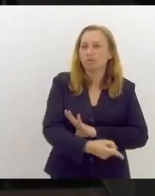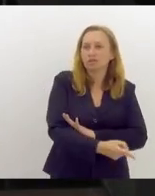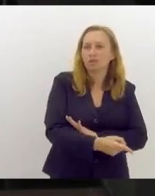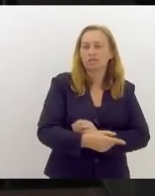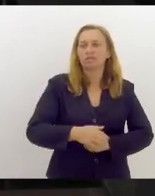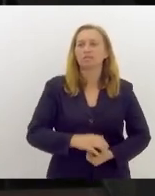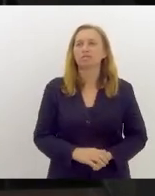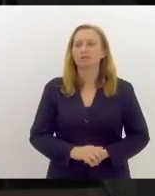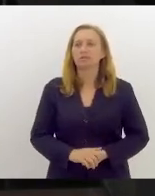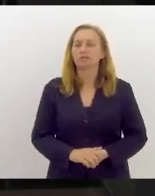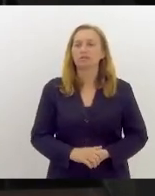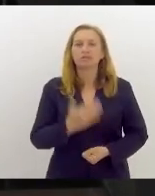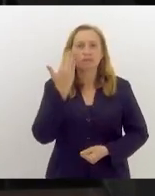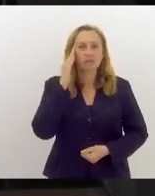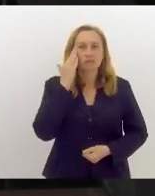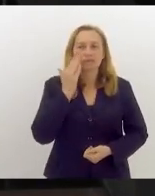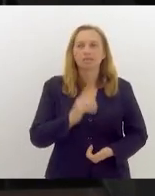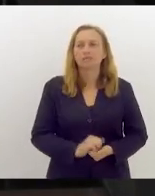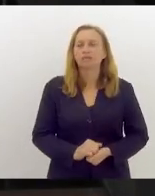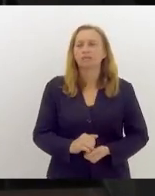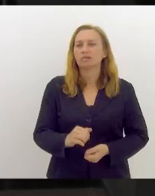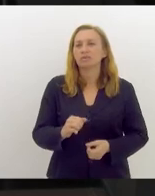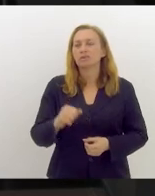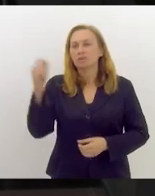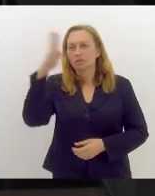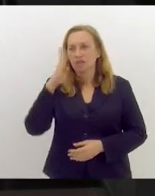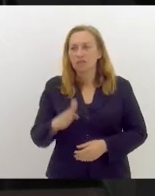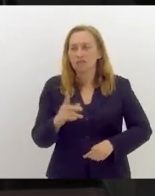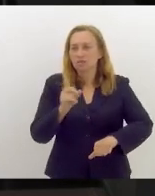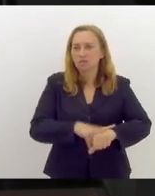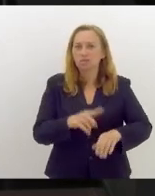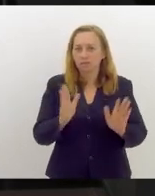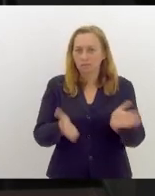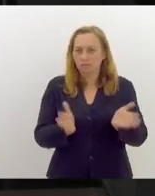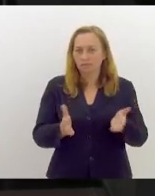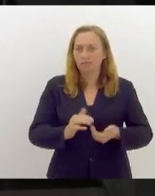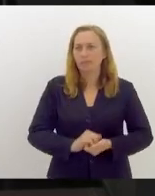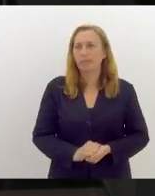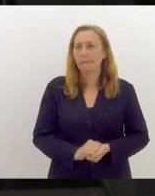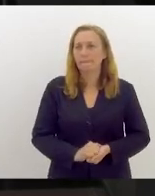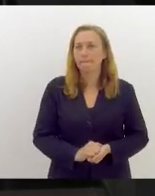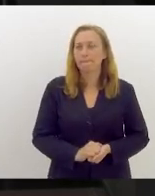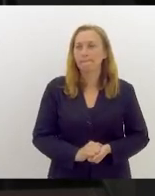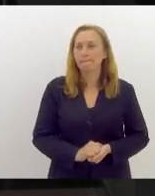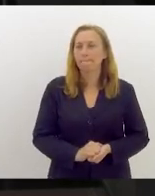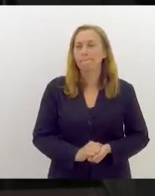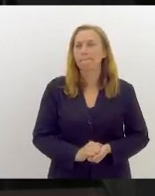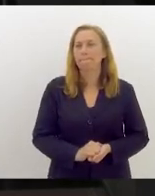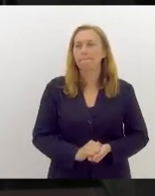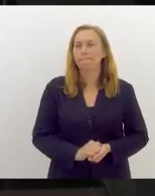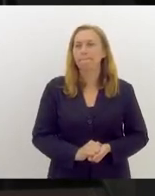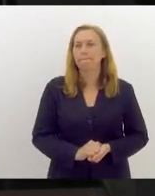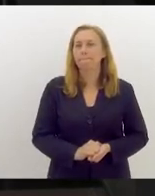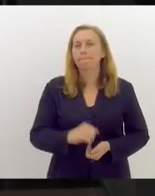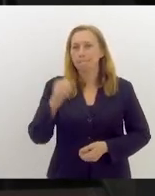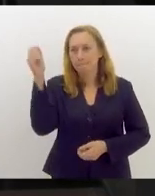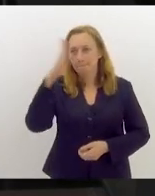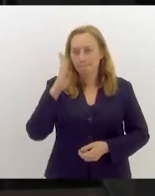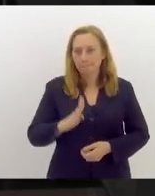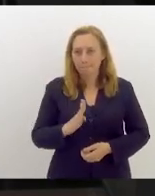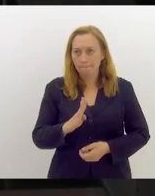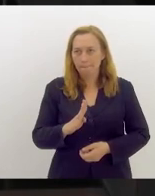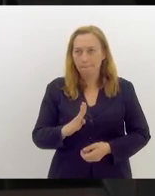para a gente entender o Brasil dos tempos atuais e para projetarmos um Brasil